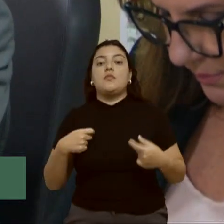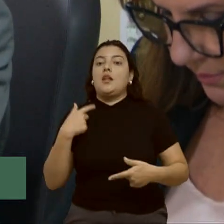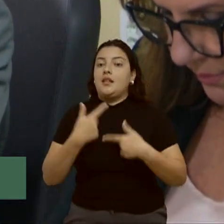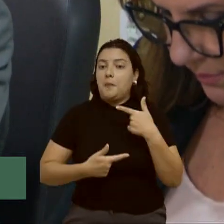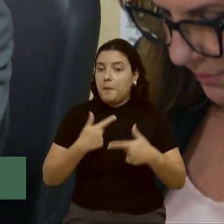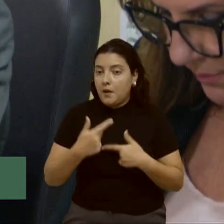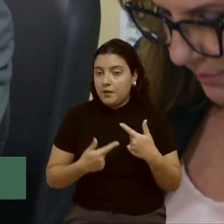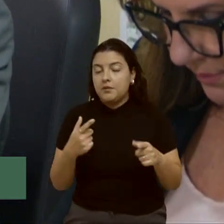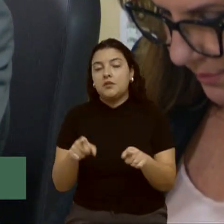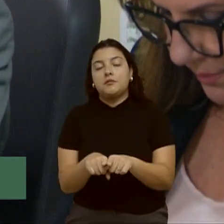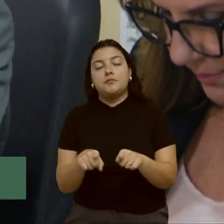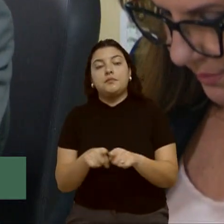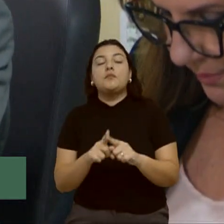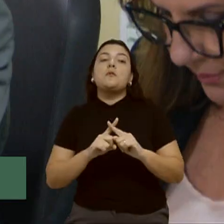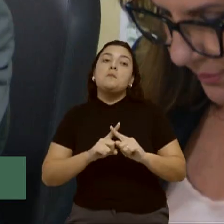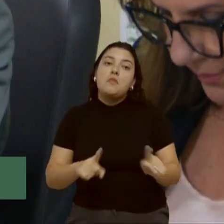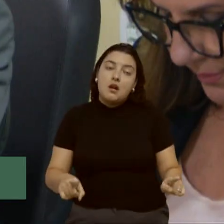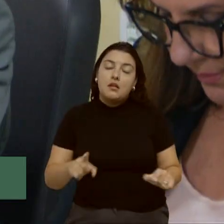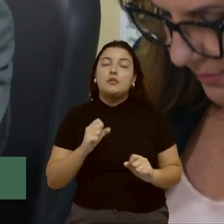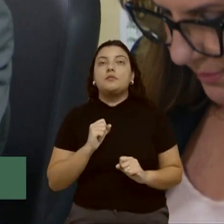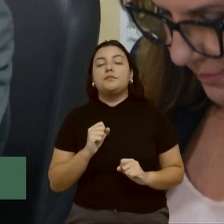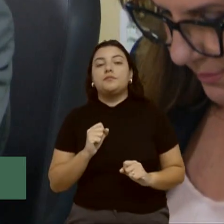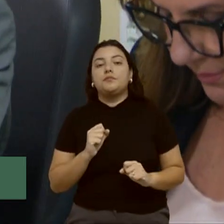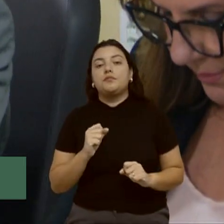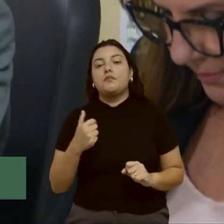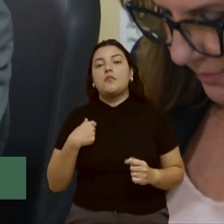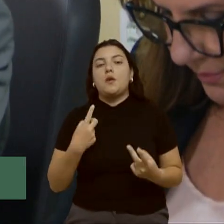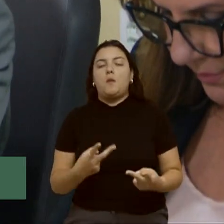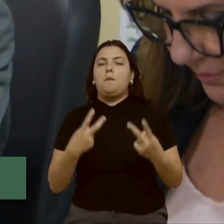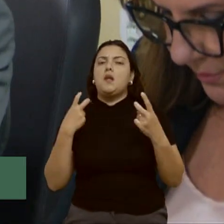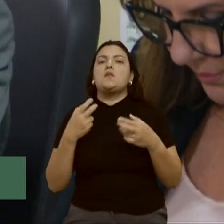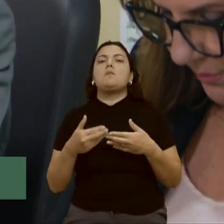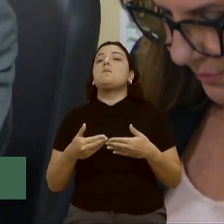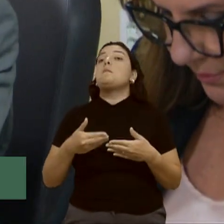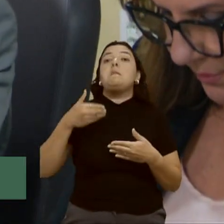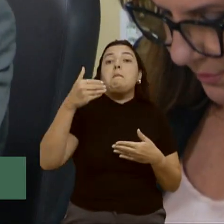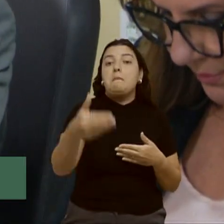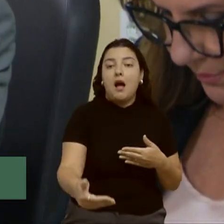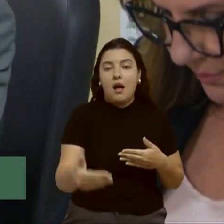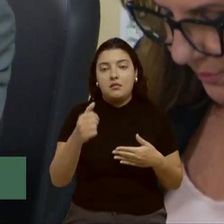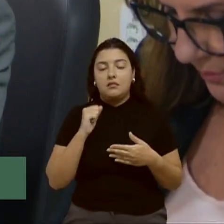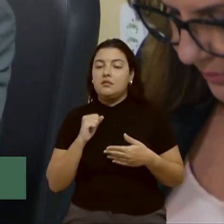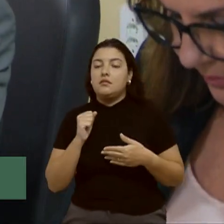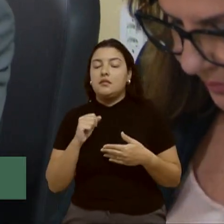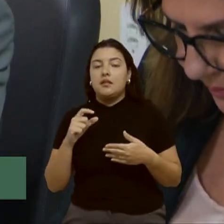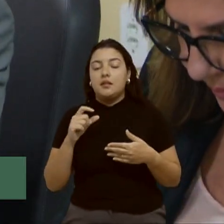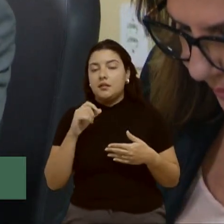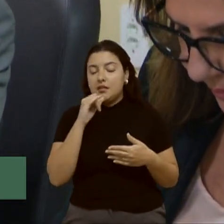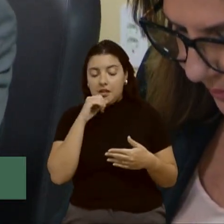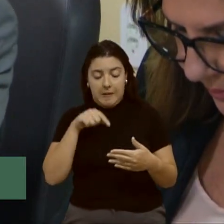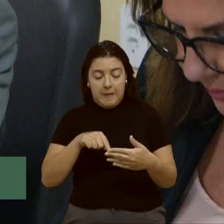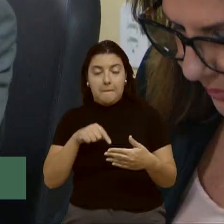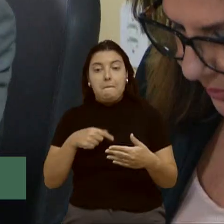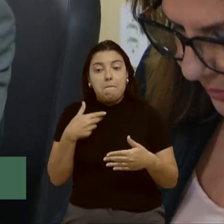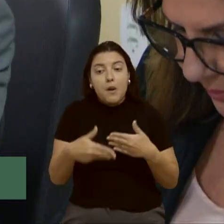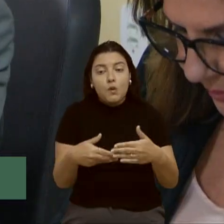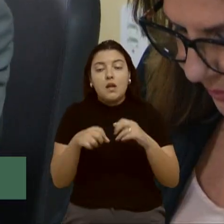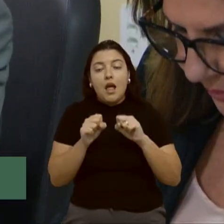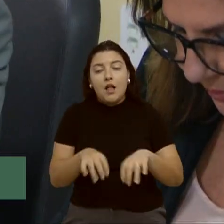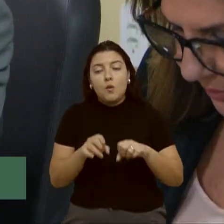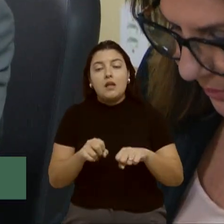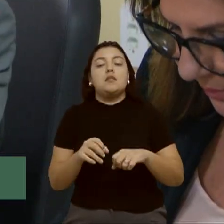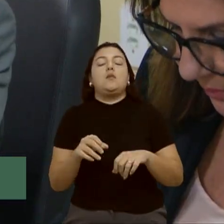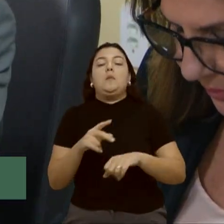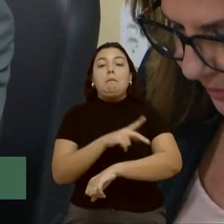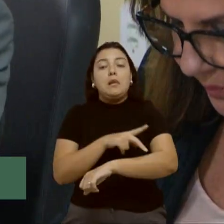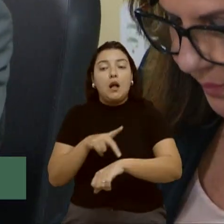trabalho. Mas eu vejo além, certo? Eu vejo além do processo educacional pedagógico